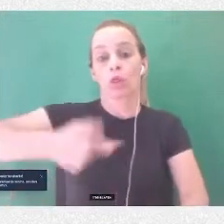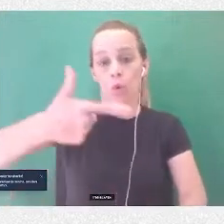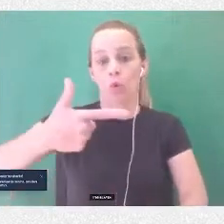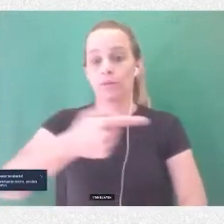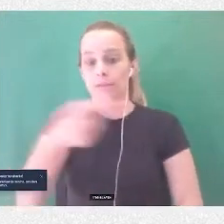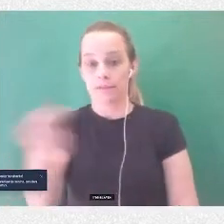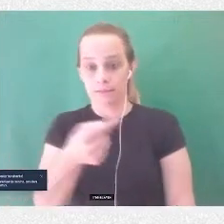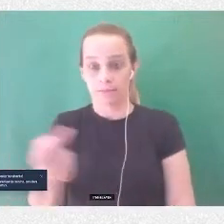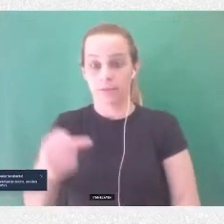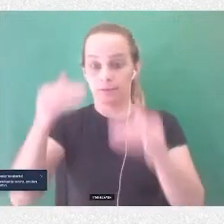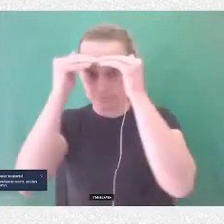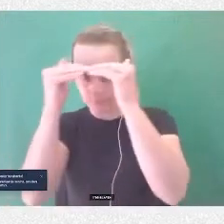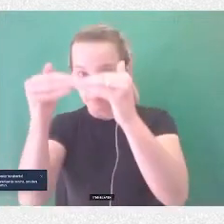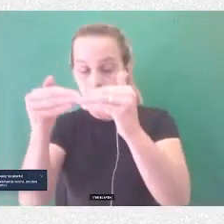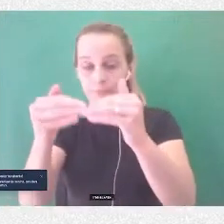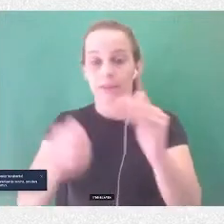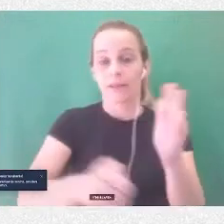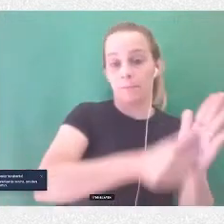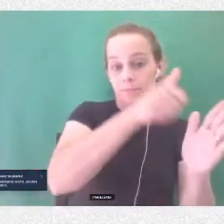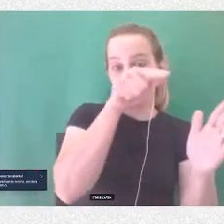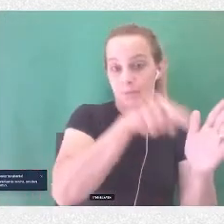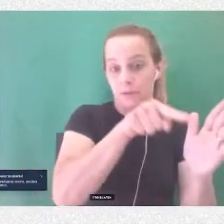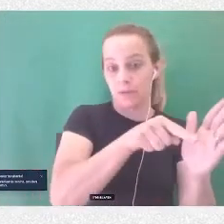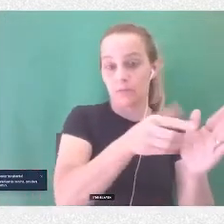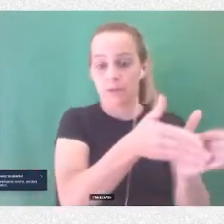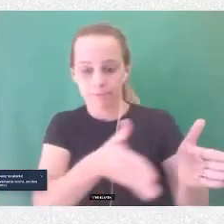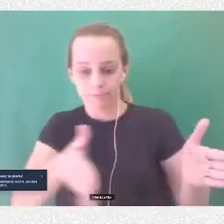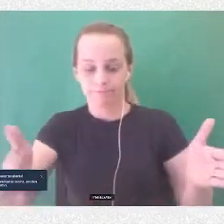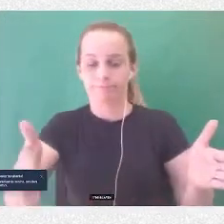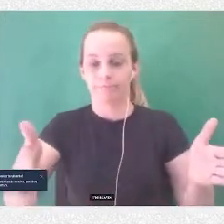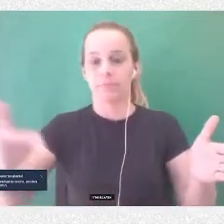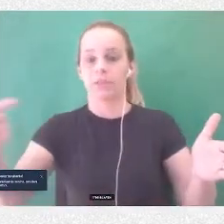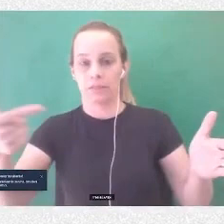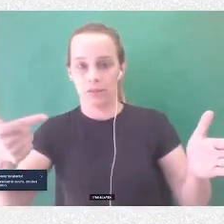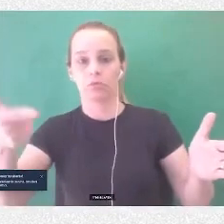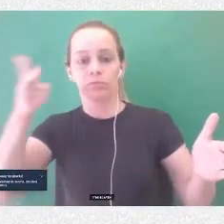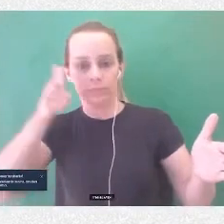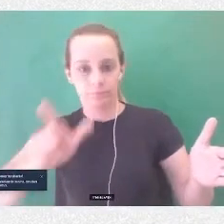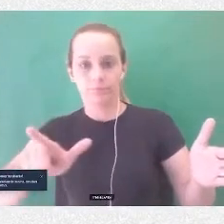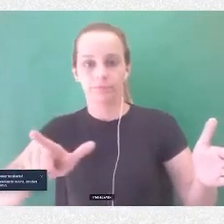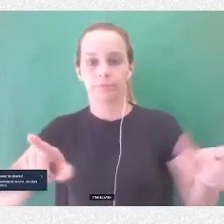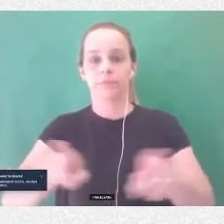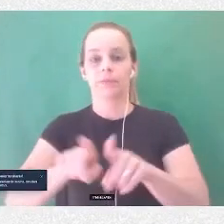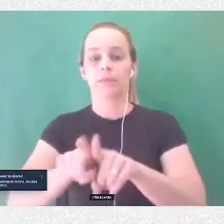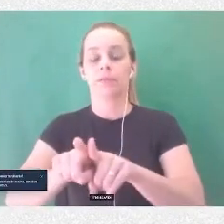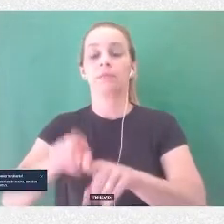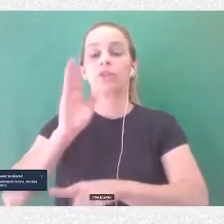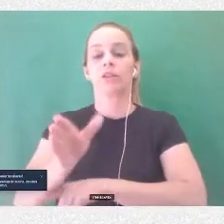dose, ainda tem sido essa a recomendação do Ministério da Saúde. Então nós temos de D2 aplicada